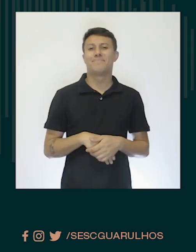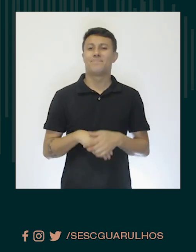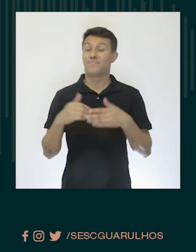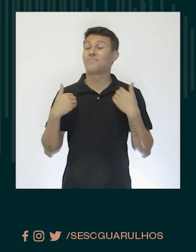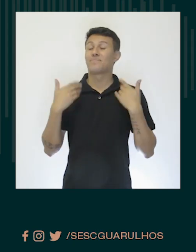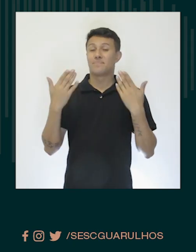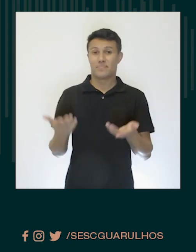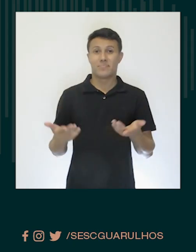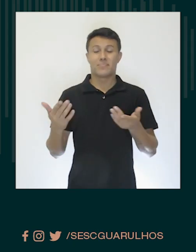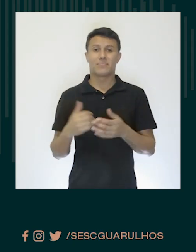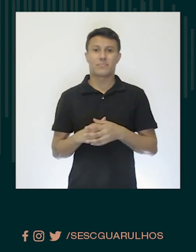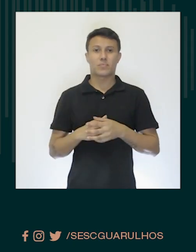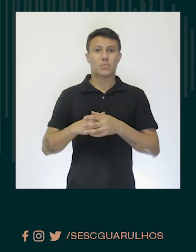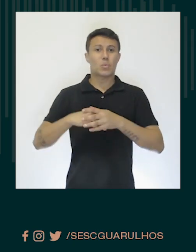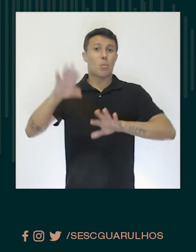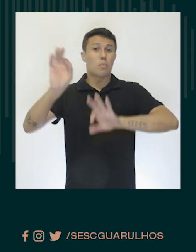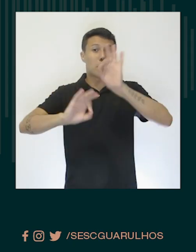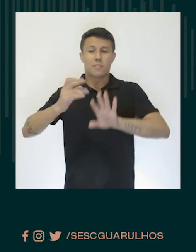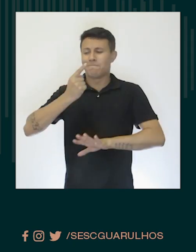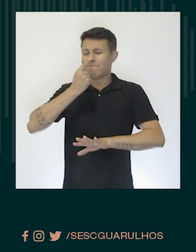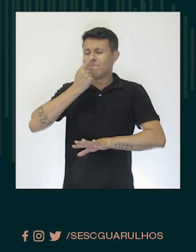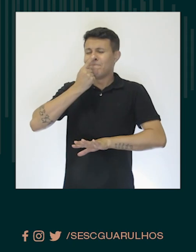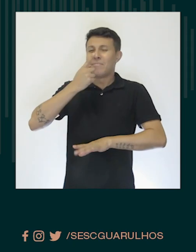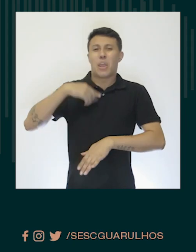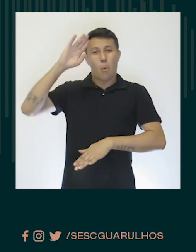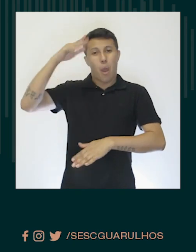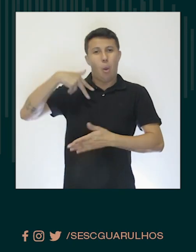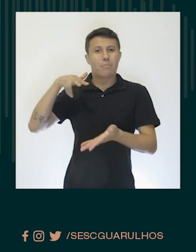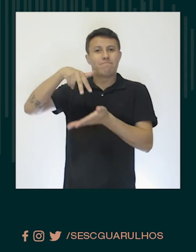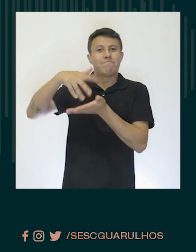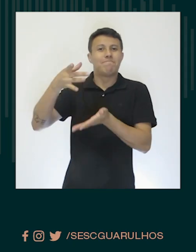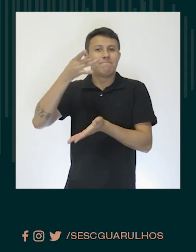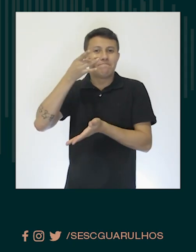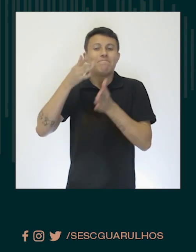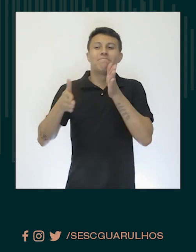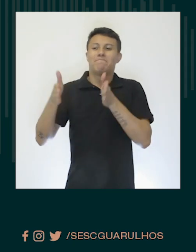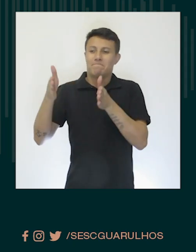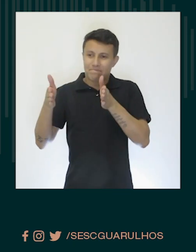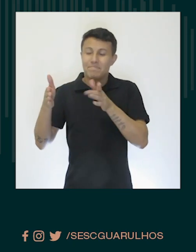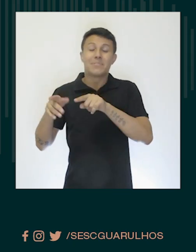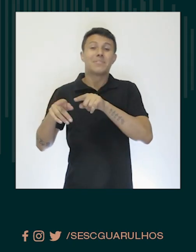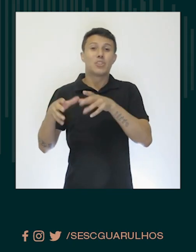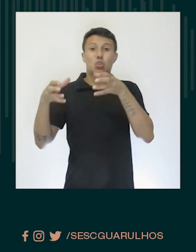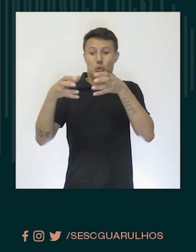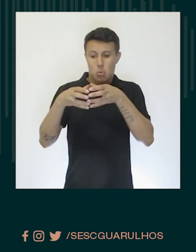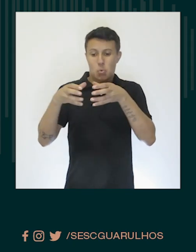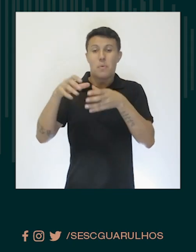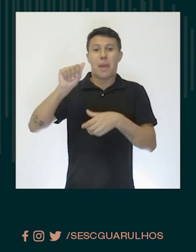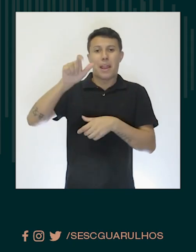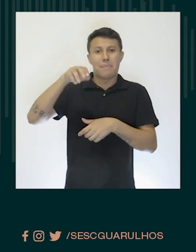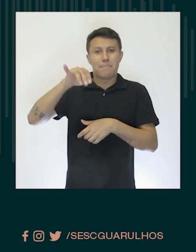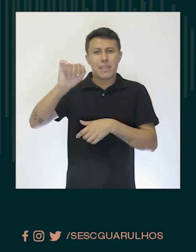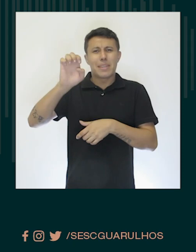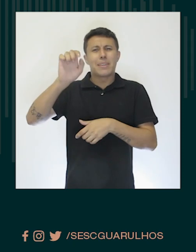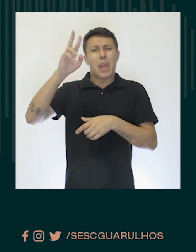É, tanto o Projeto Essência, tive a honra de participar com a banda João Perreca e os Alambiques, e as primeiras sessões